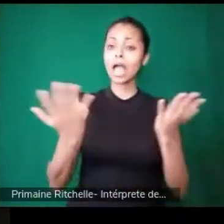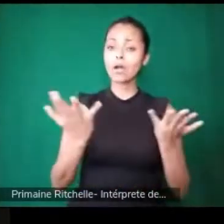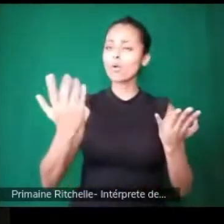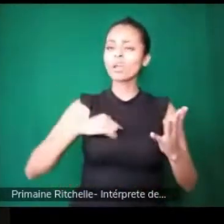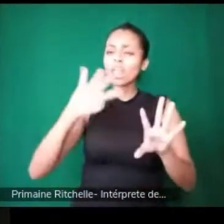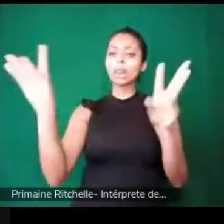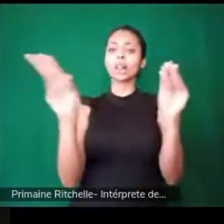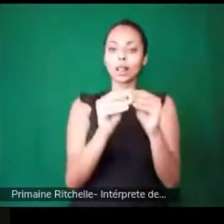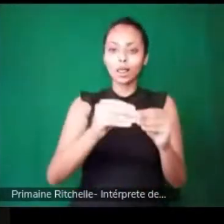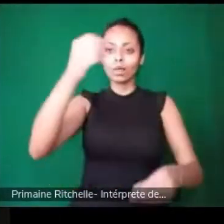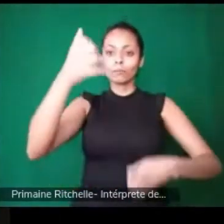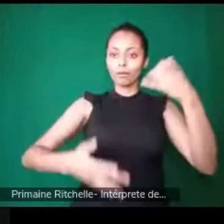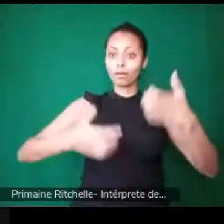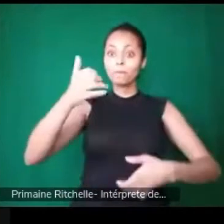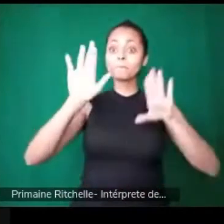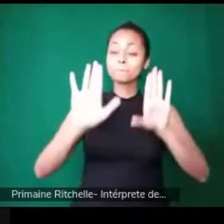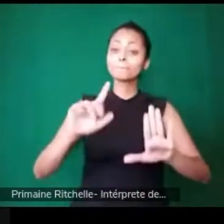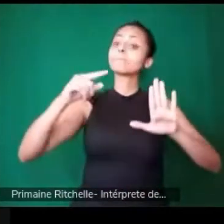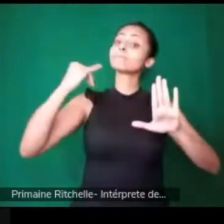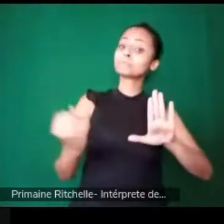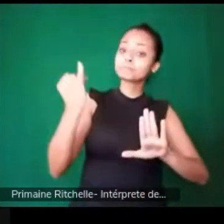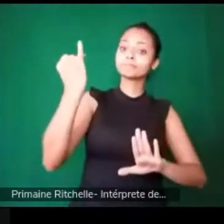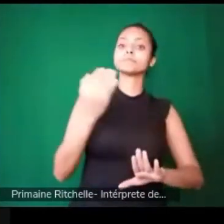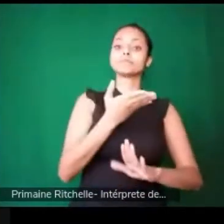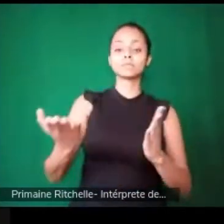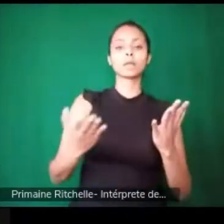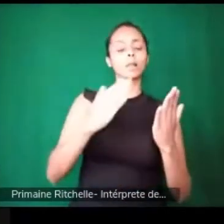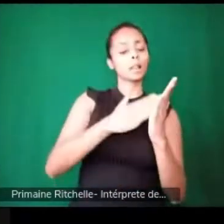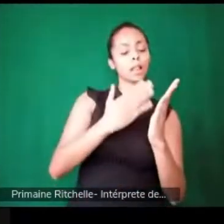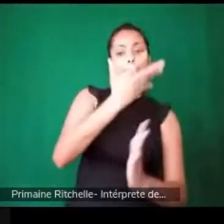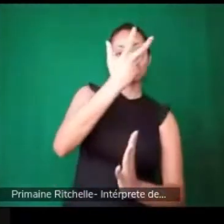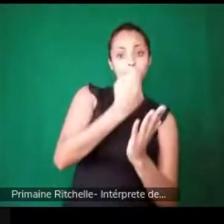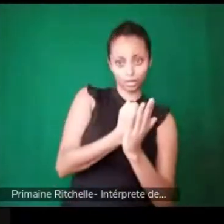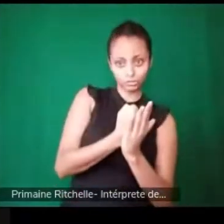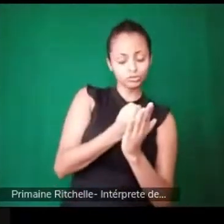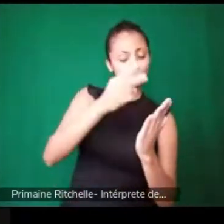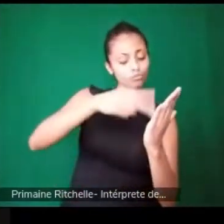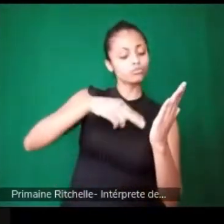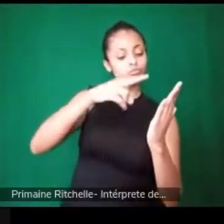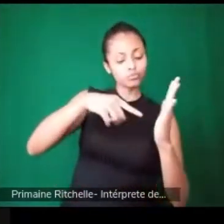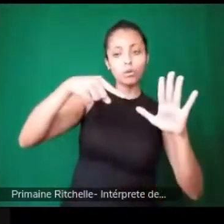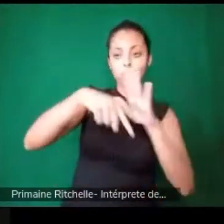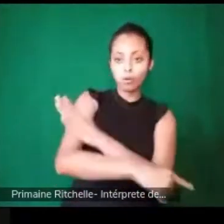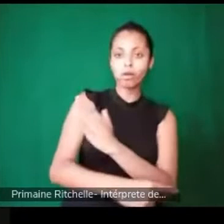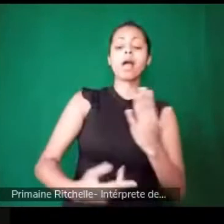nesse vídeo, mas é muito importante que vocês baixem o e-book e leiam para tirar dúvidas mais específicas.